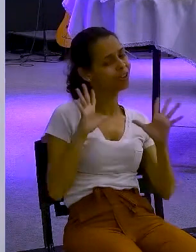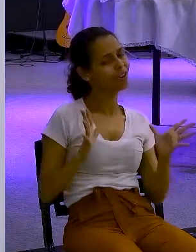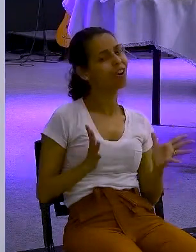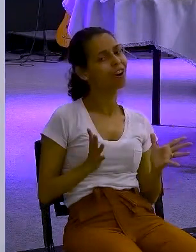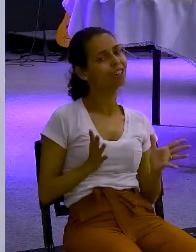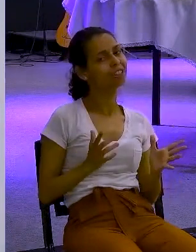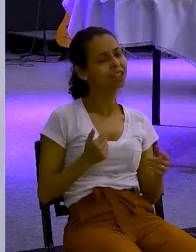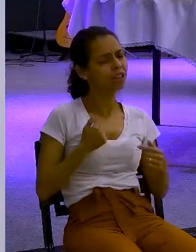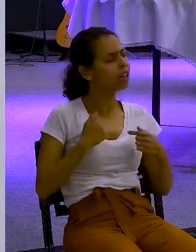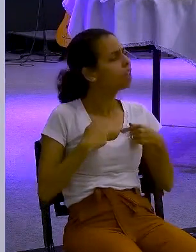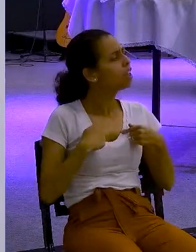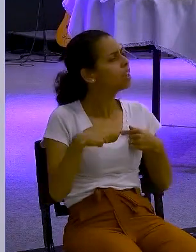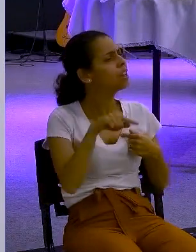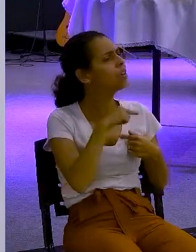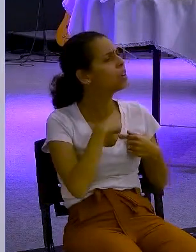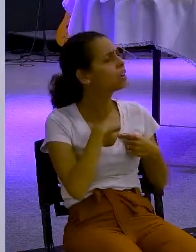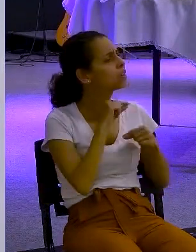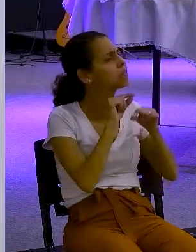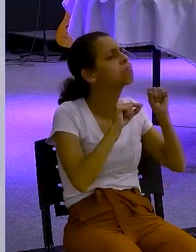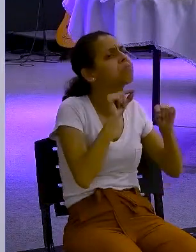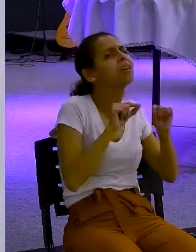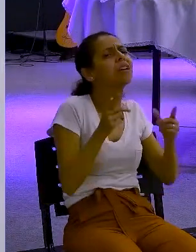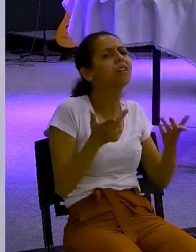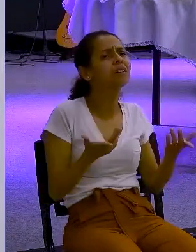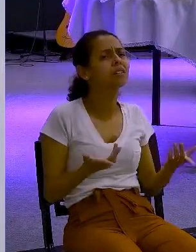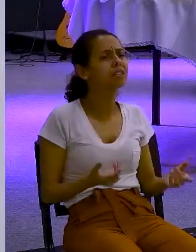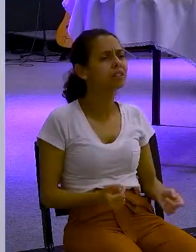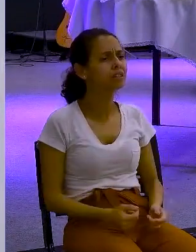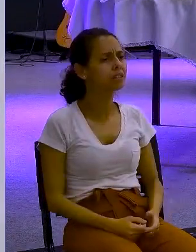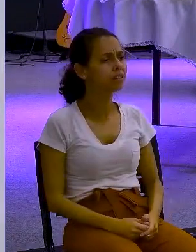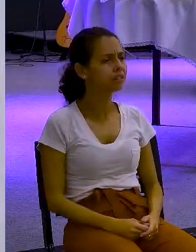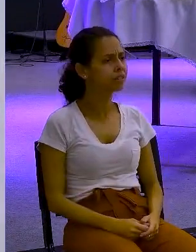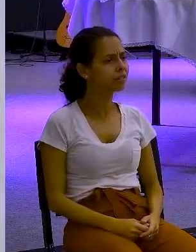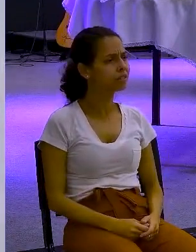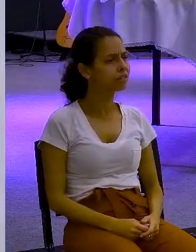Quem somos nós para estar diante dele?